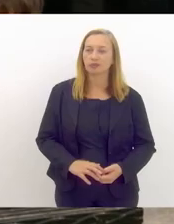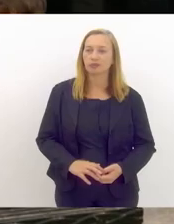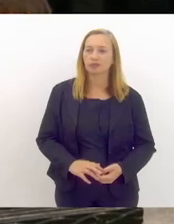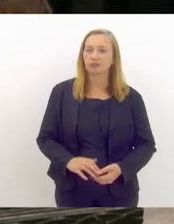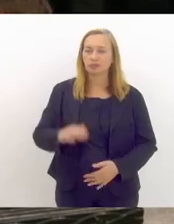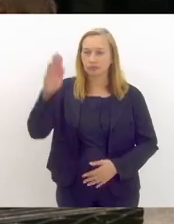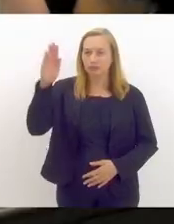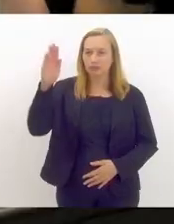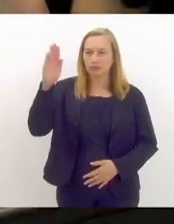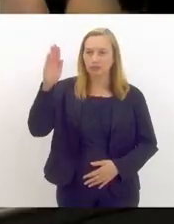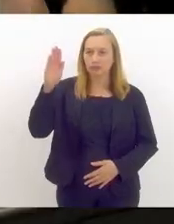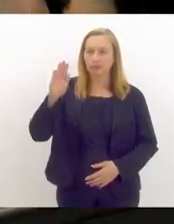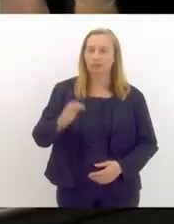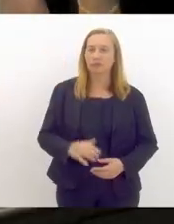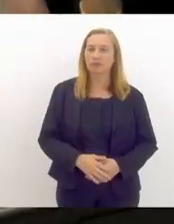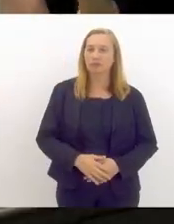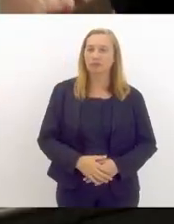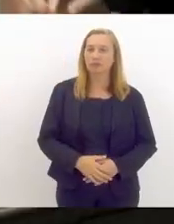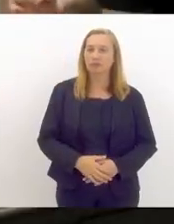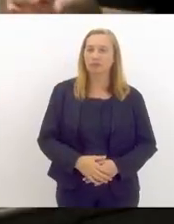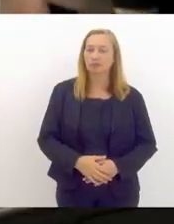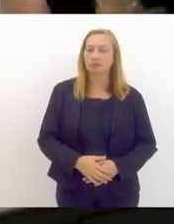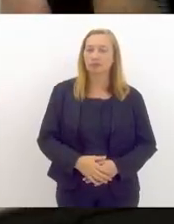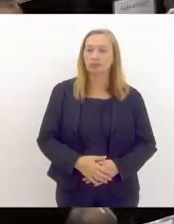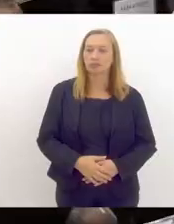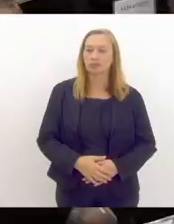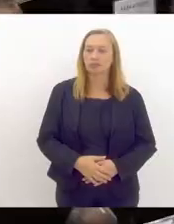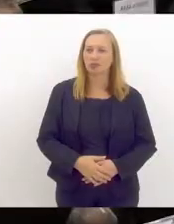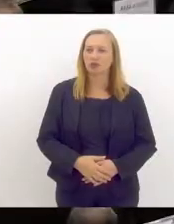Assim eu prometo, Zona Oeste presente.